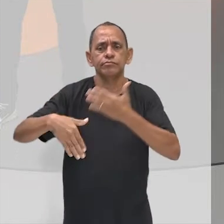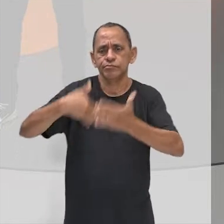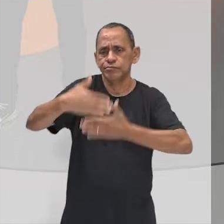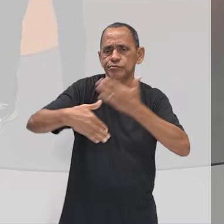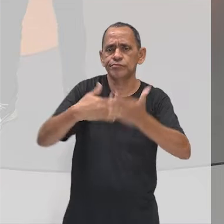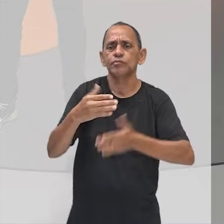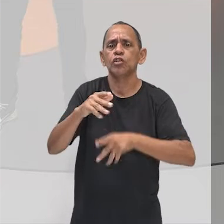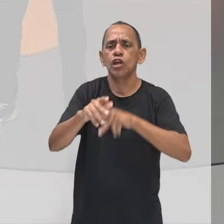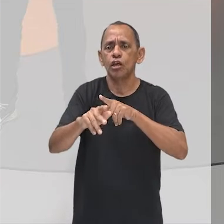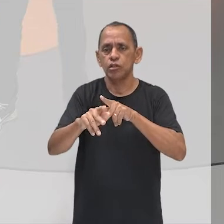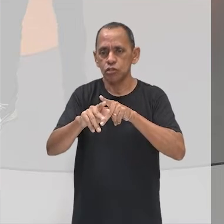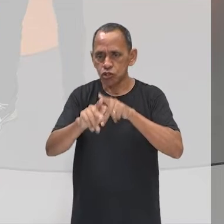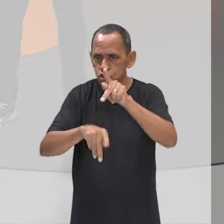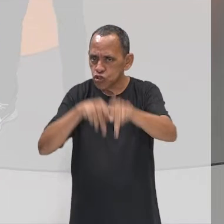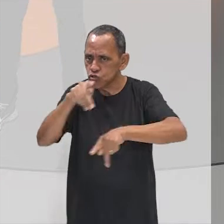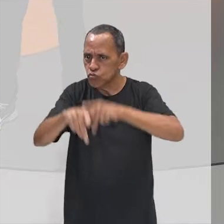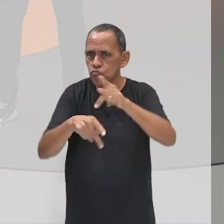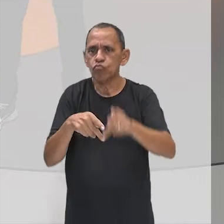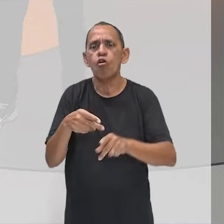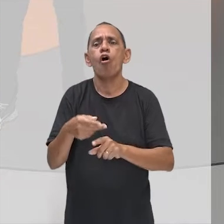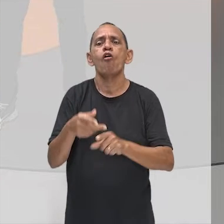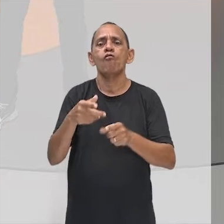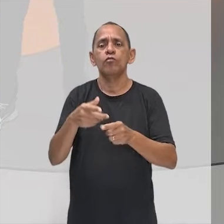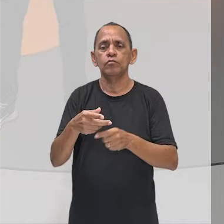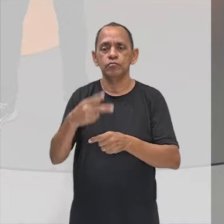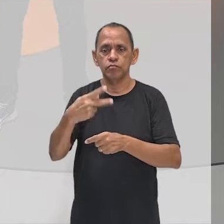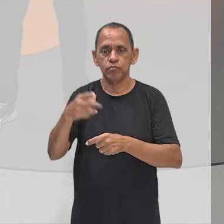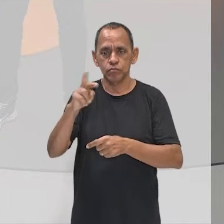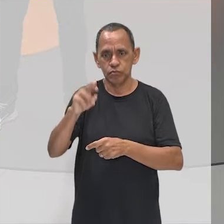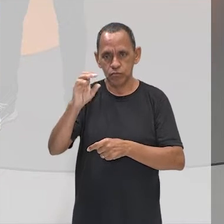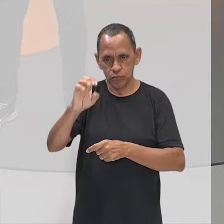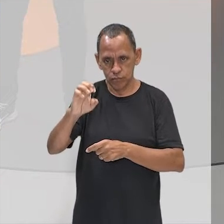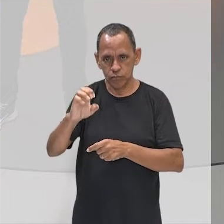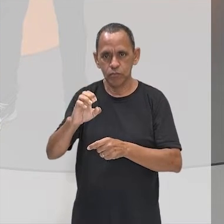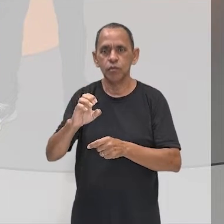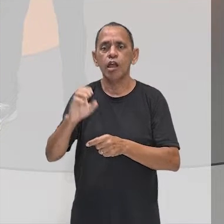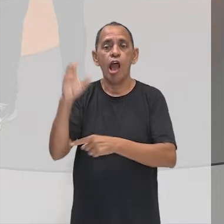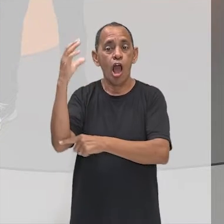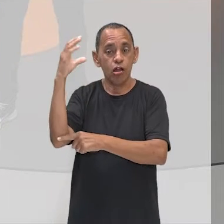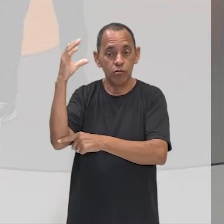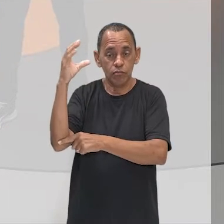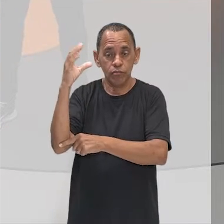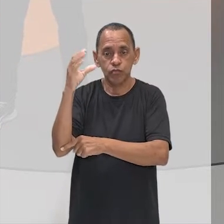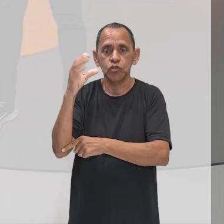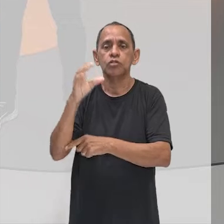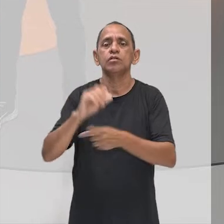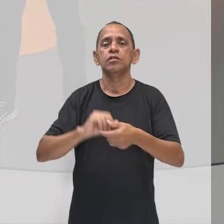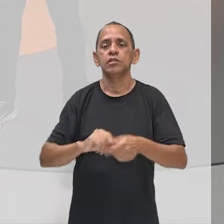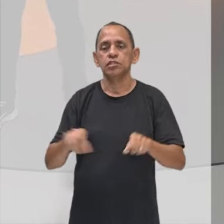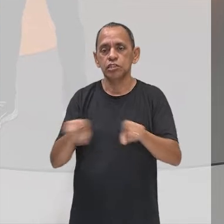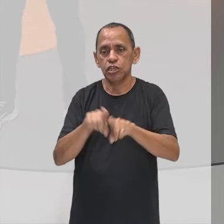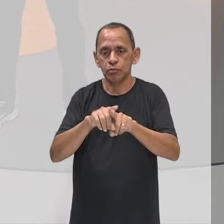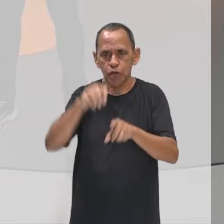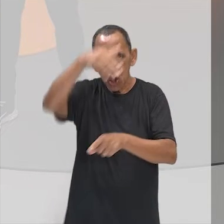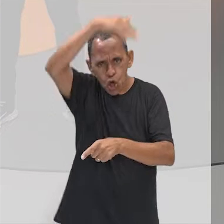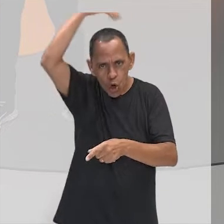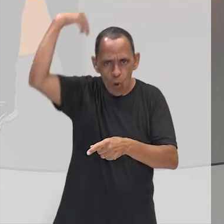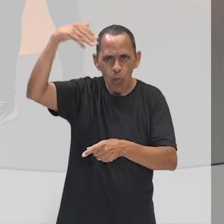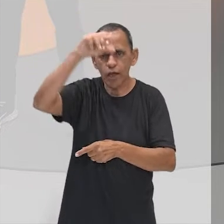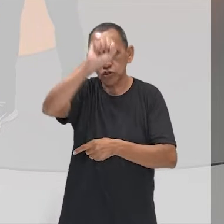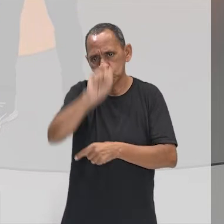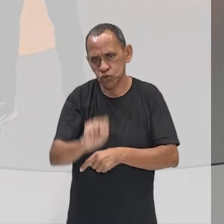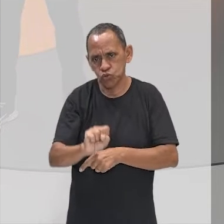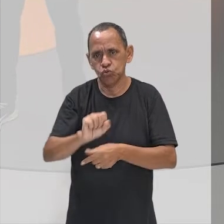civilizações pré-colombianas na América Central e no sul do México, por causa das relações que vão